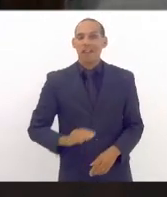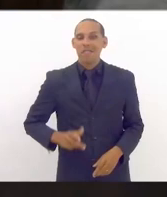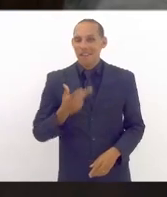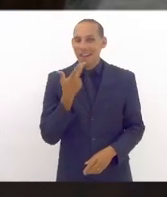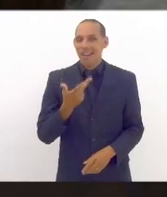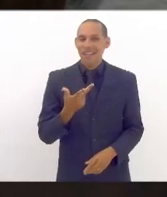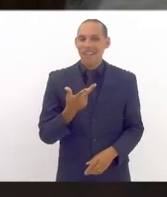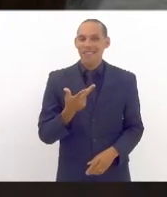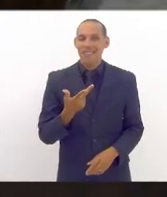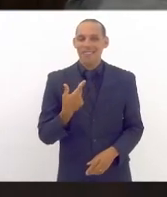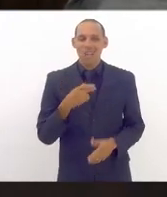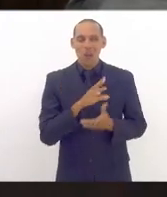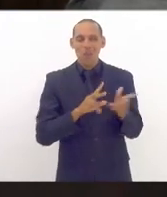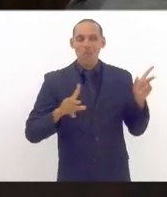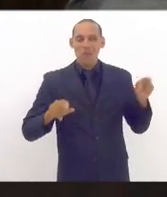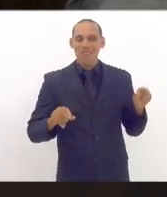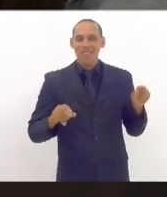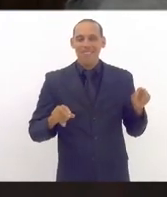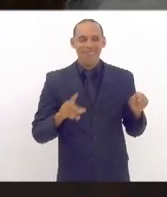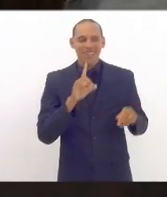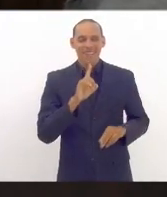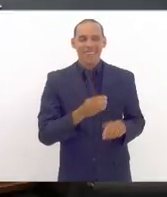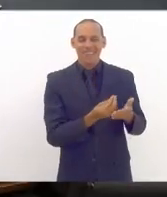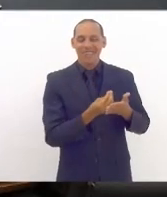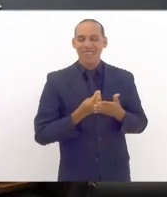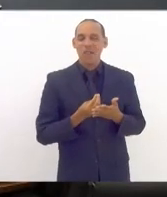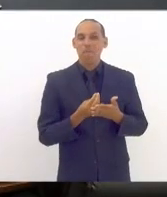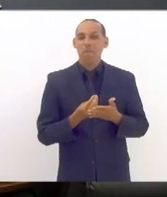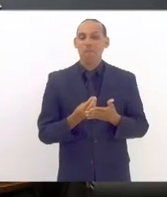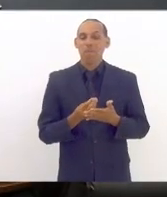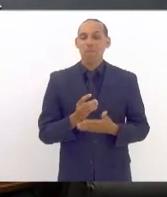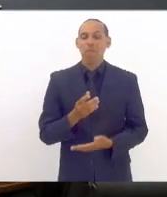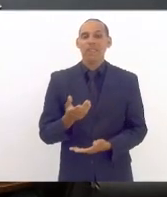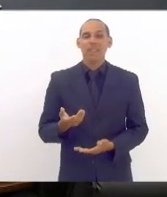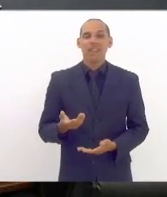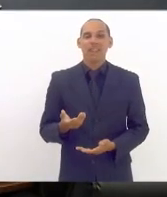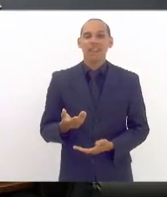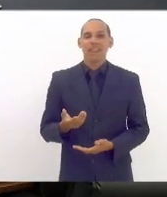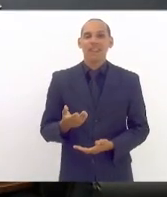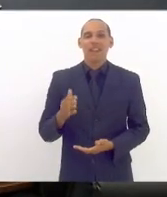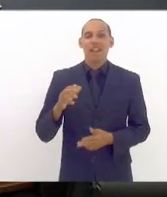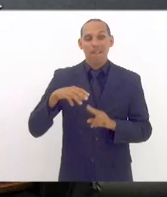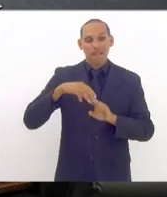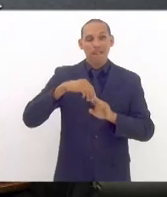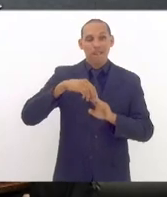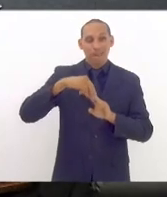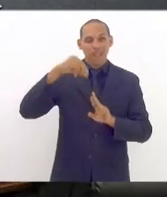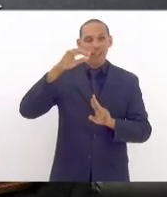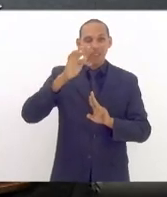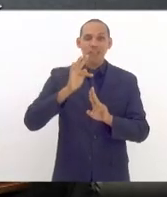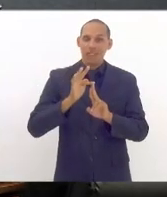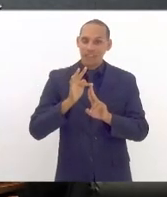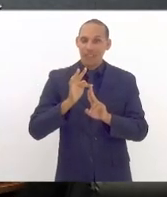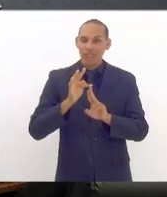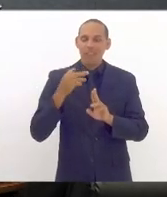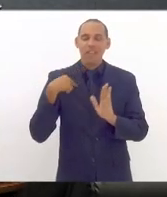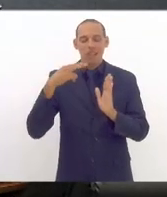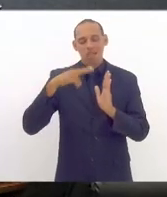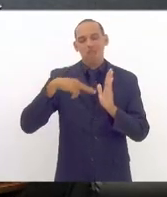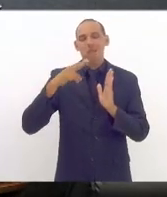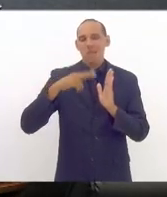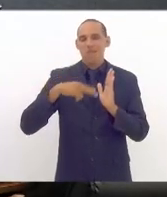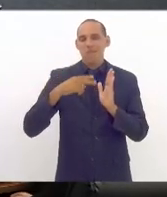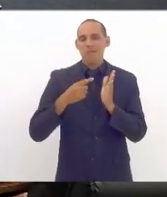você vai me dar esse direito a nossa querida firjan eu leio nos